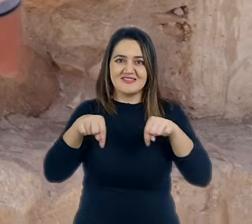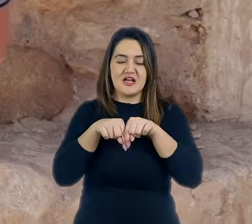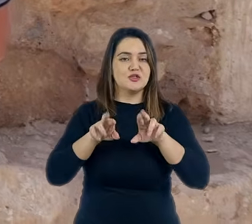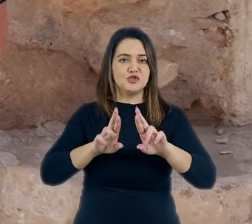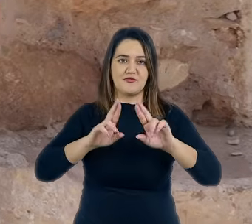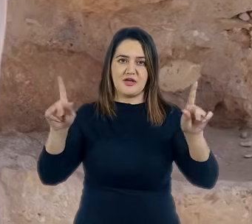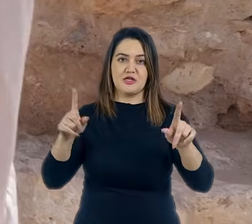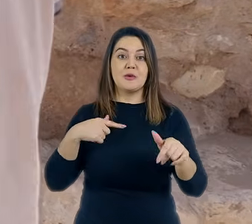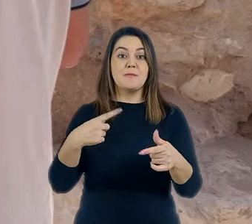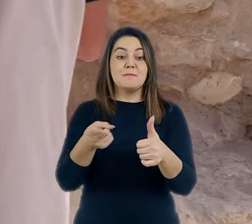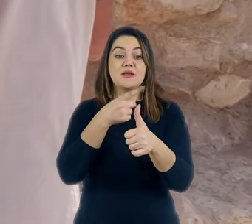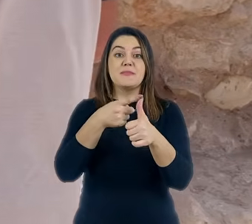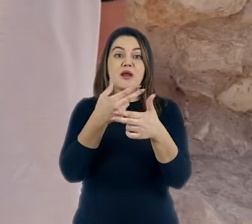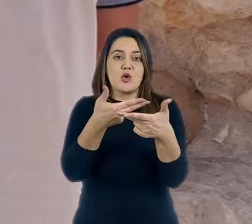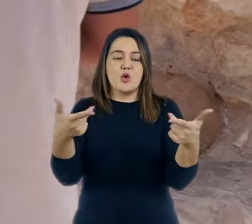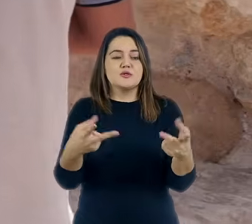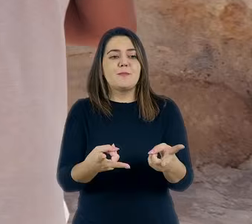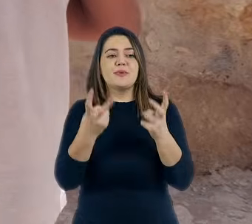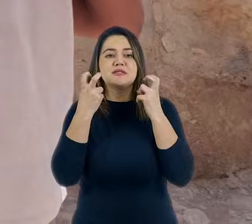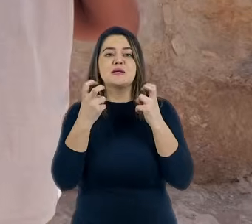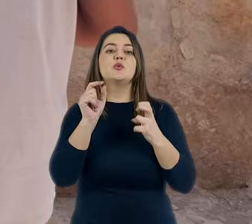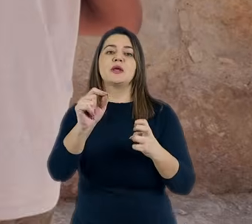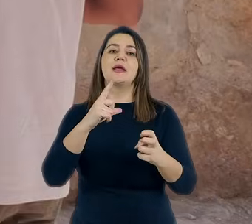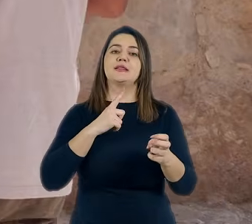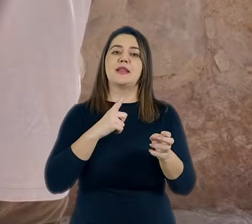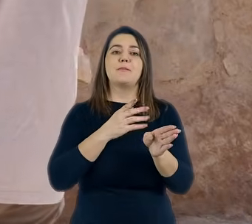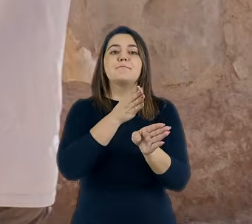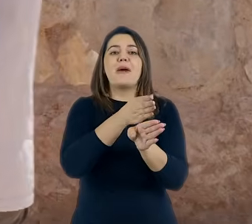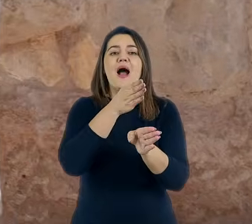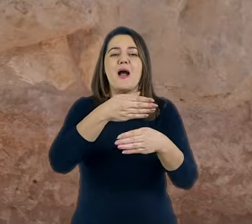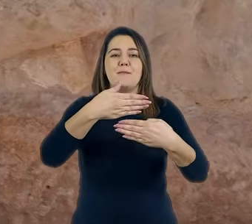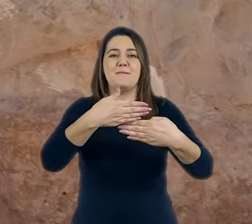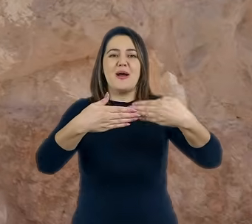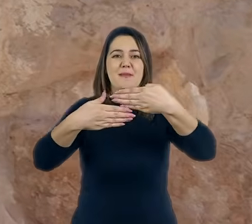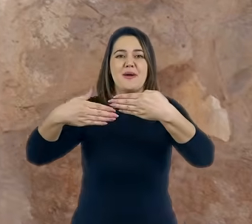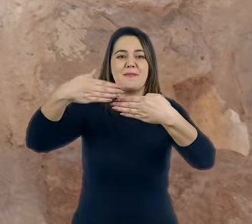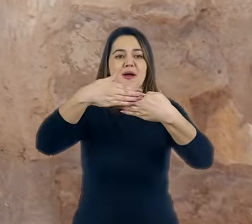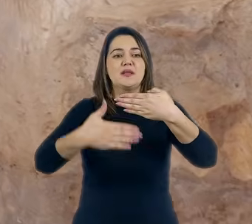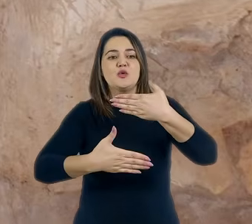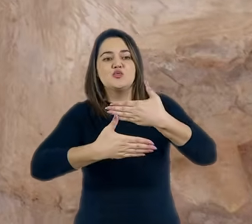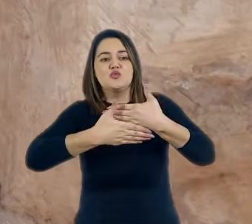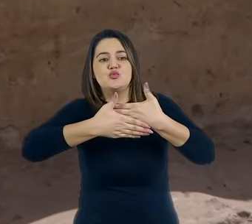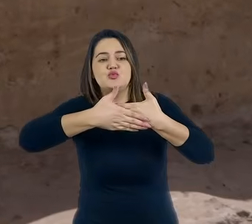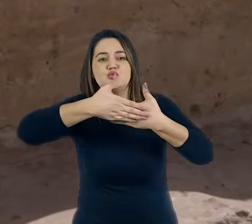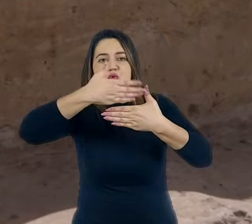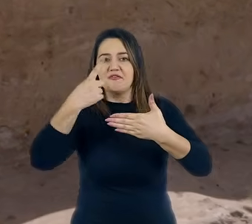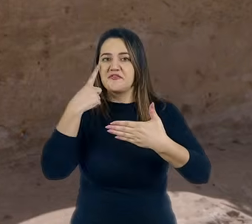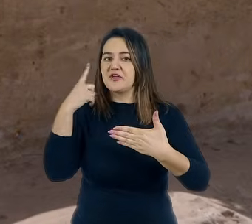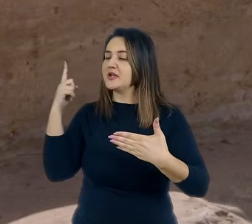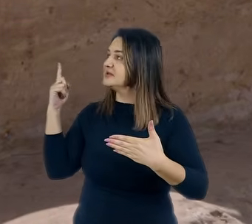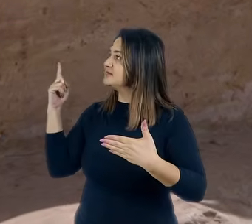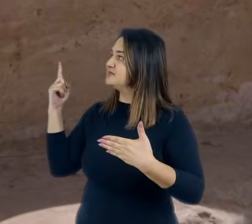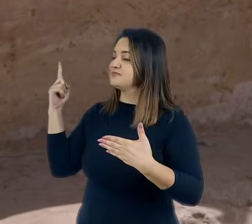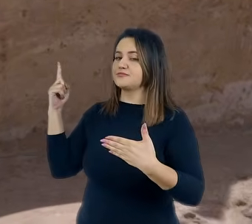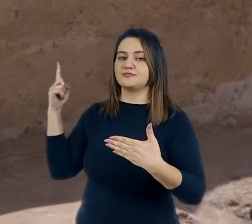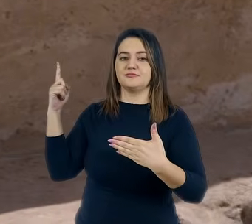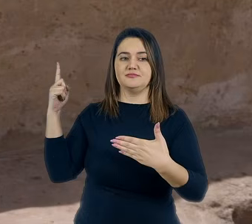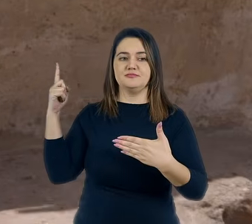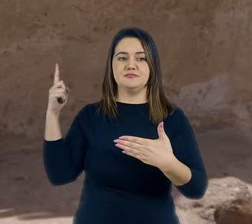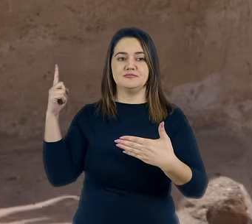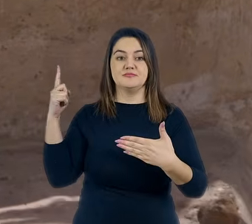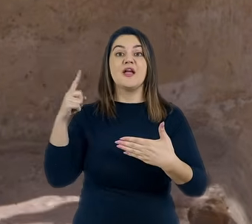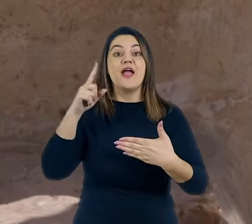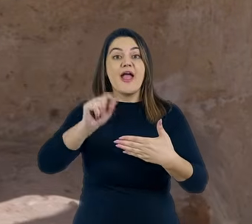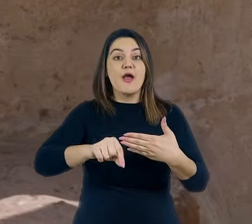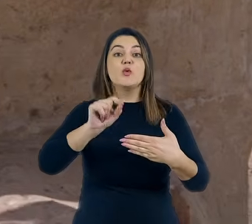qualquer. A primeira coisa que me chama a atenção é que ele tem um reboco todo especial. Você nota que esse reboco cobre